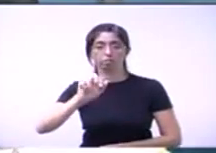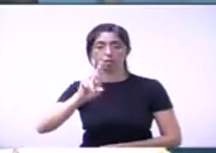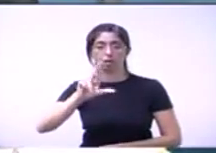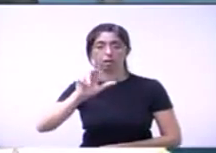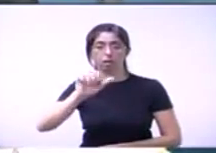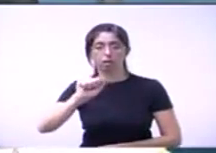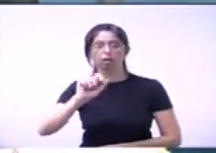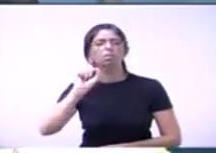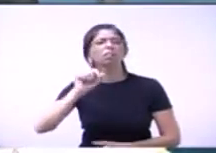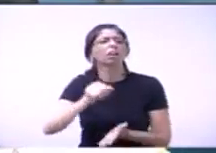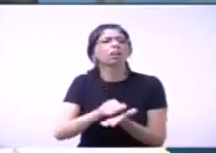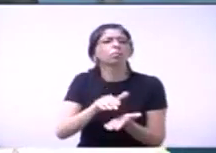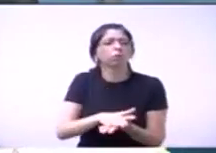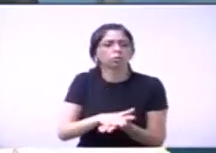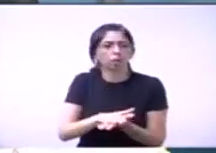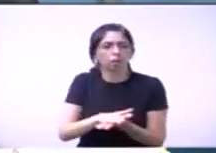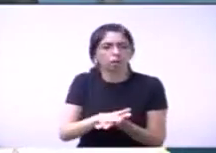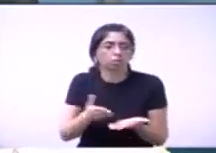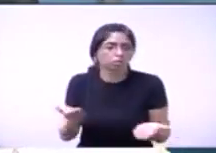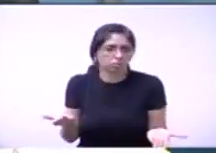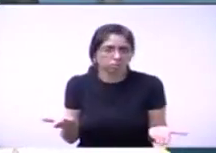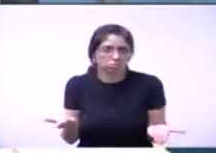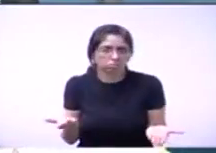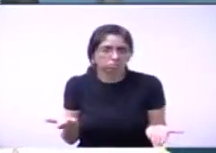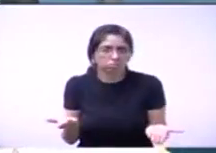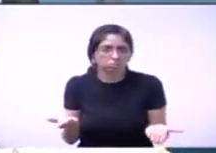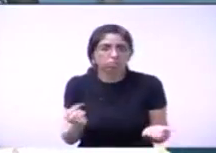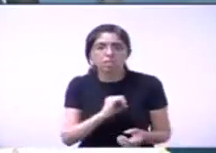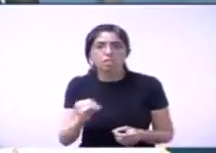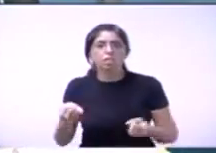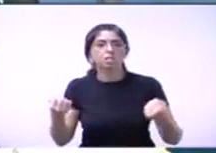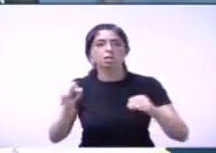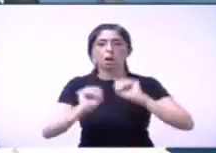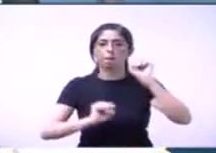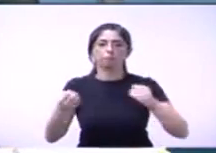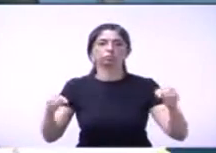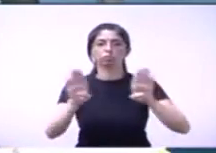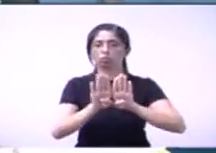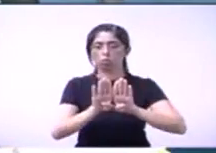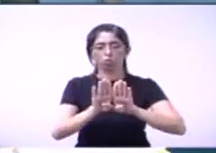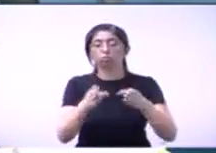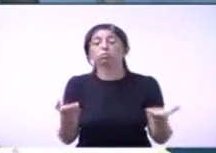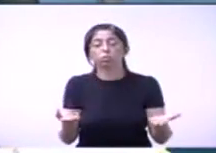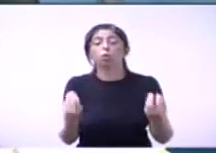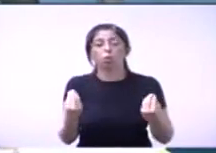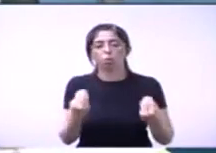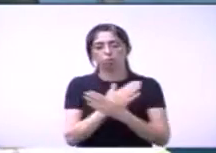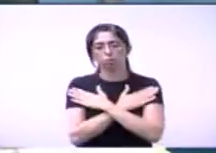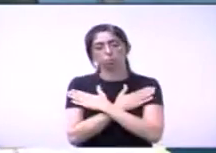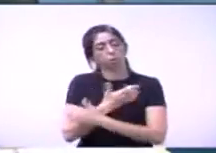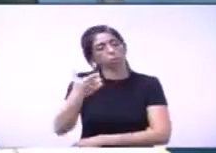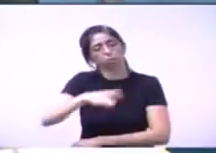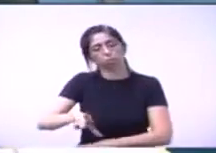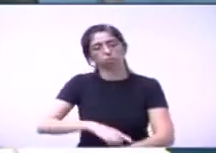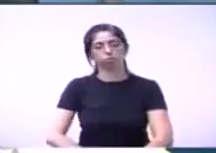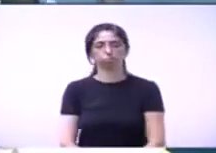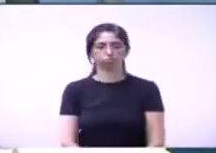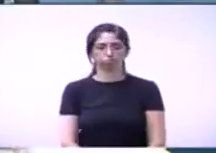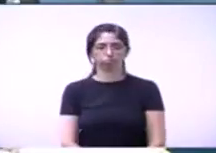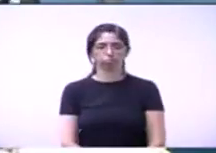aplicação das multas, porque aqui não está definido. Ela vai embora, você vai ficar sem emprego do mesmo jeito?